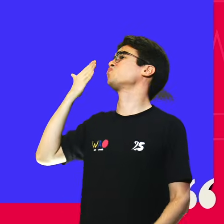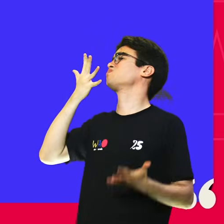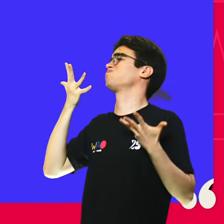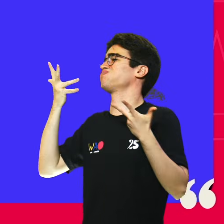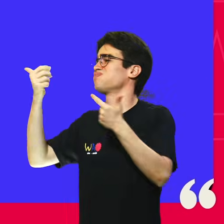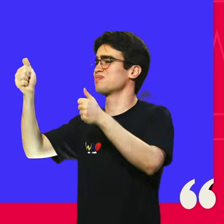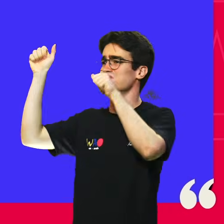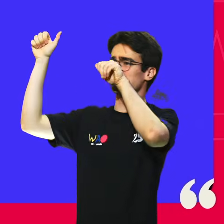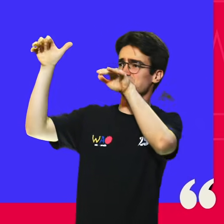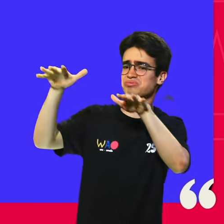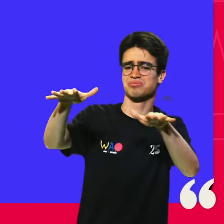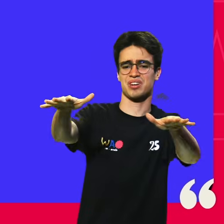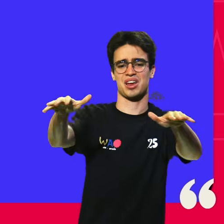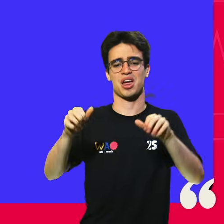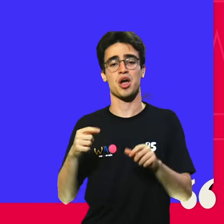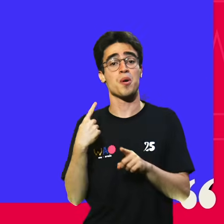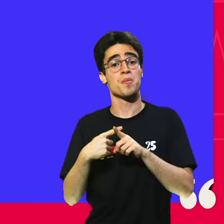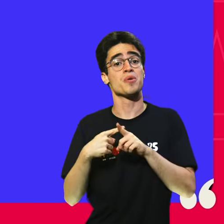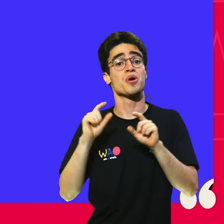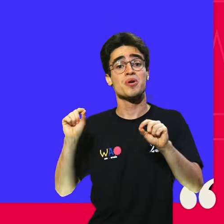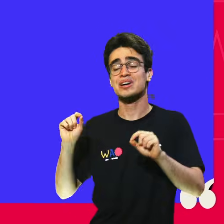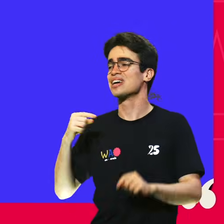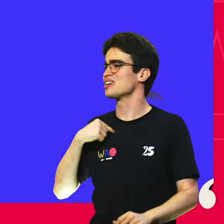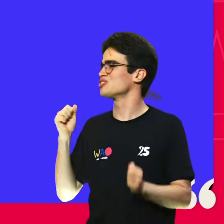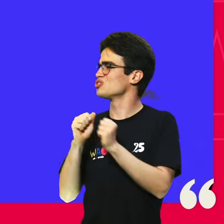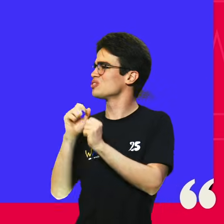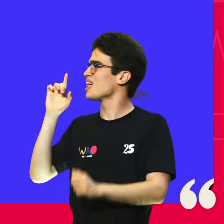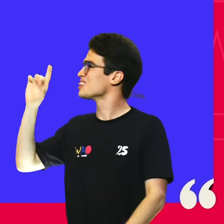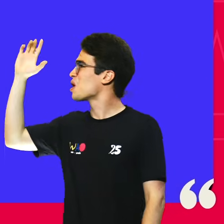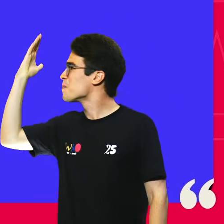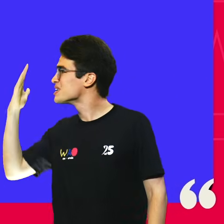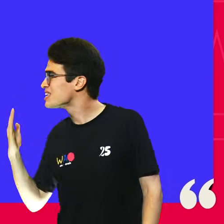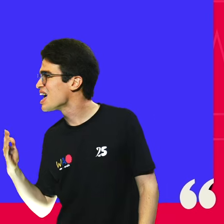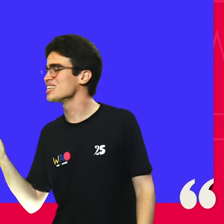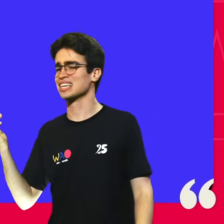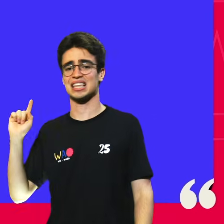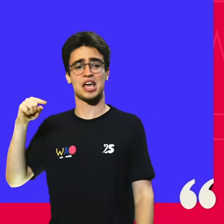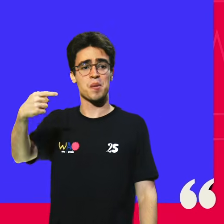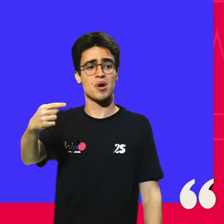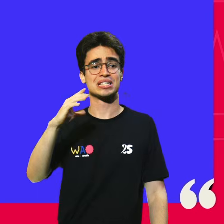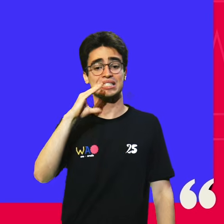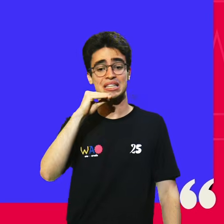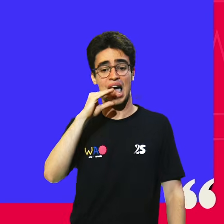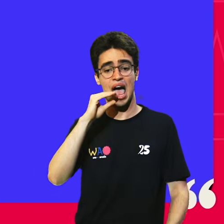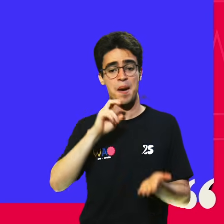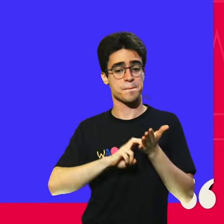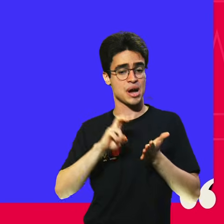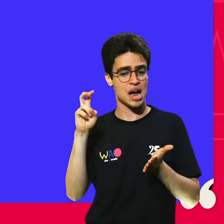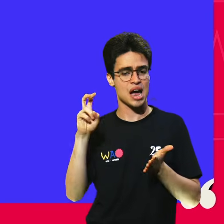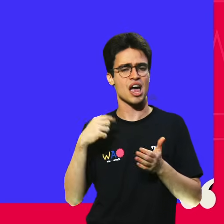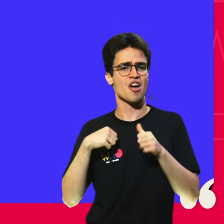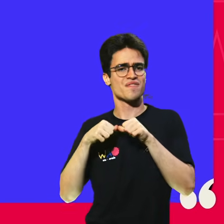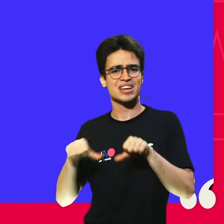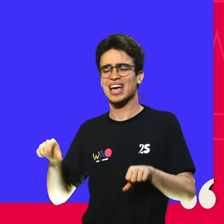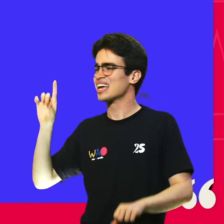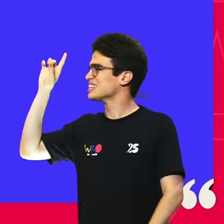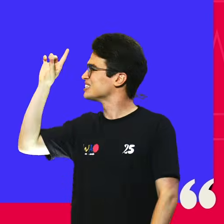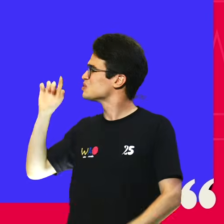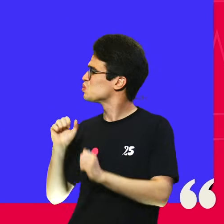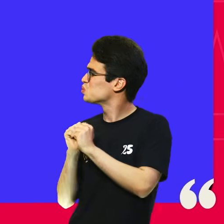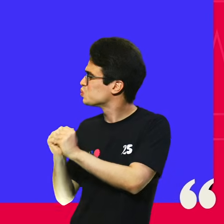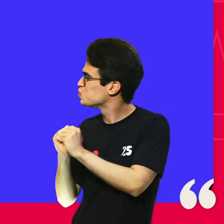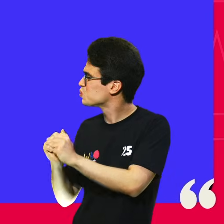Santo, porque depois eu fiquei na presença de Deus. No sábado, pela manhã, eu fiquei ali na presença de